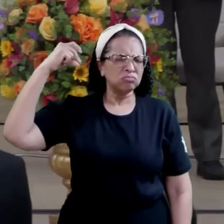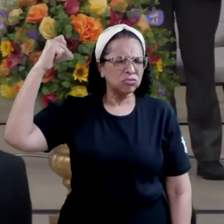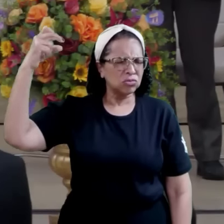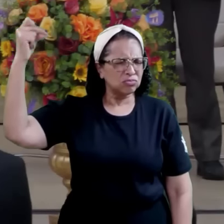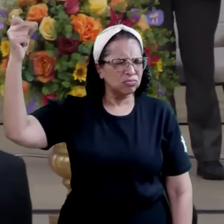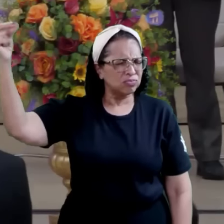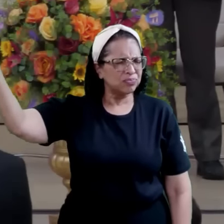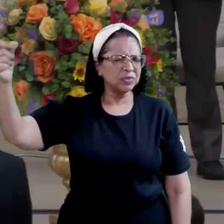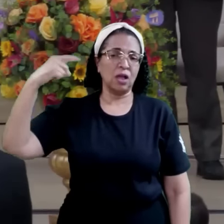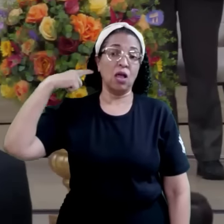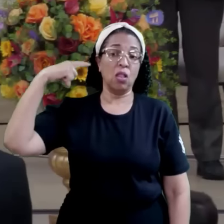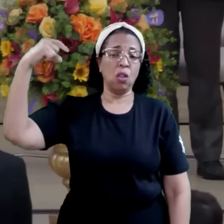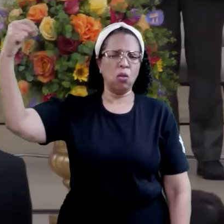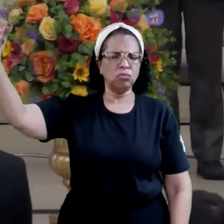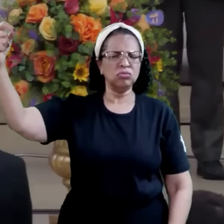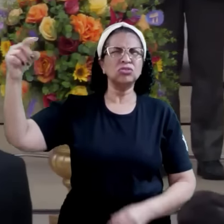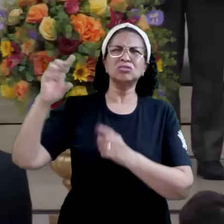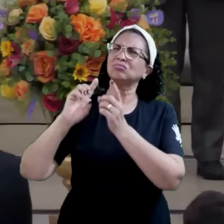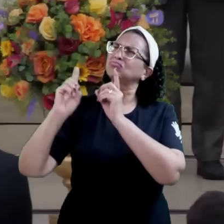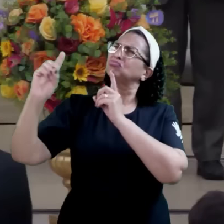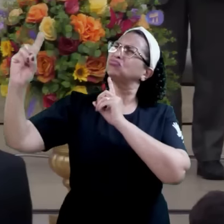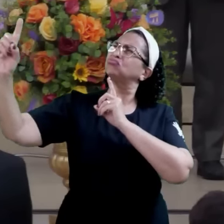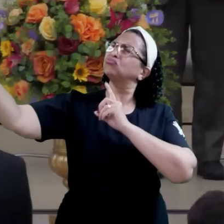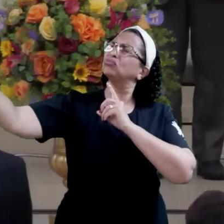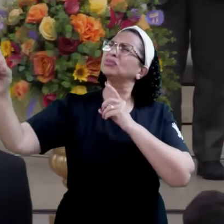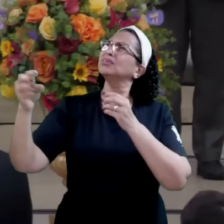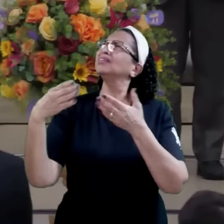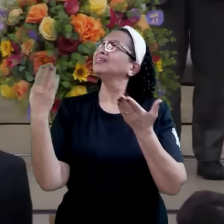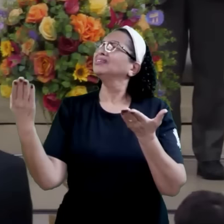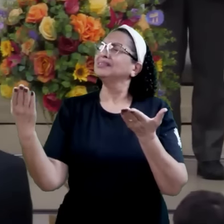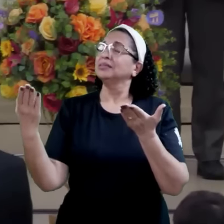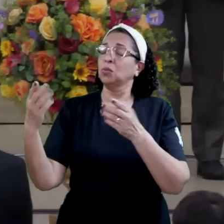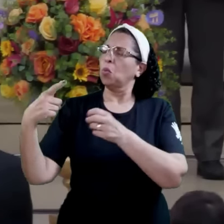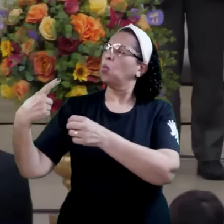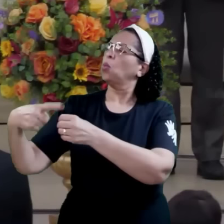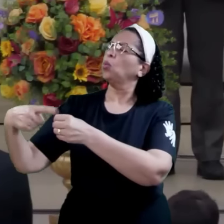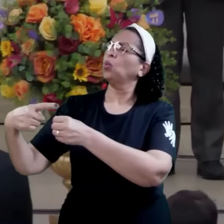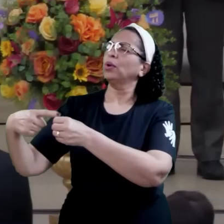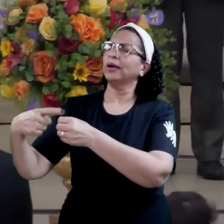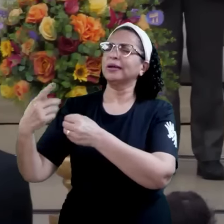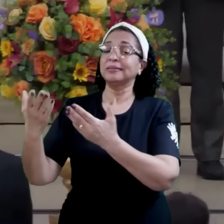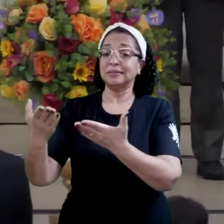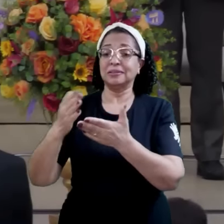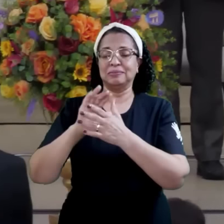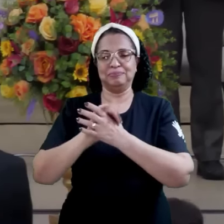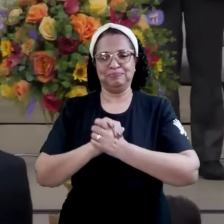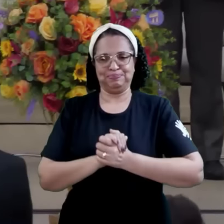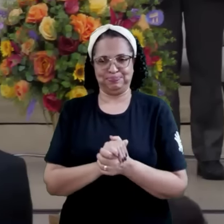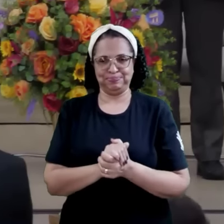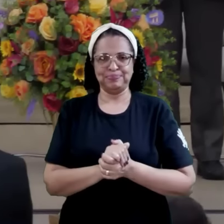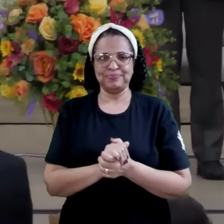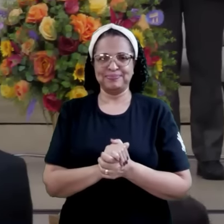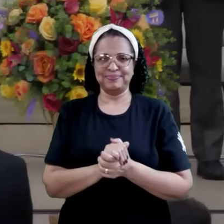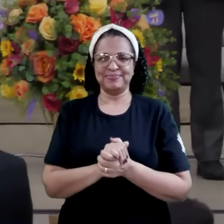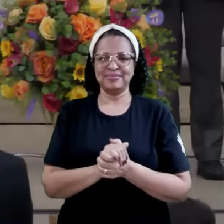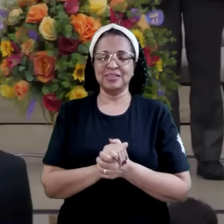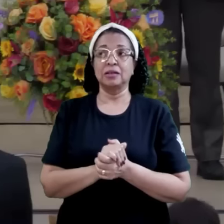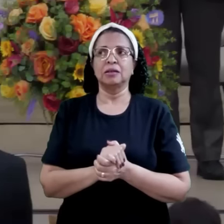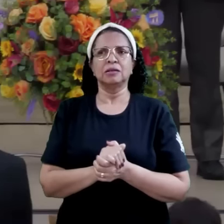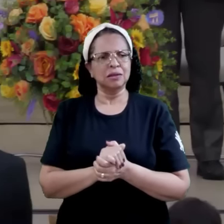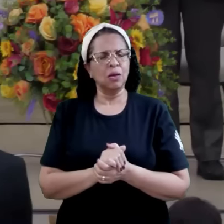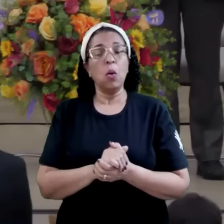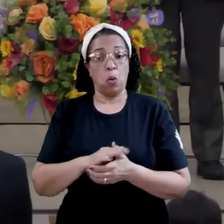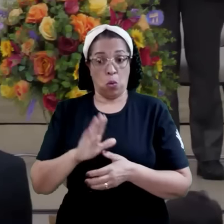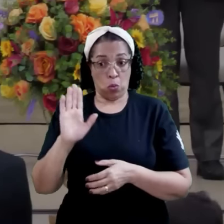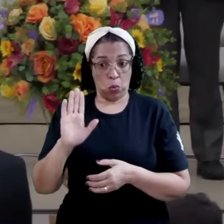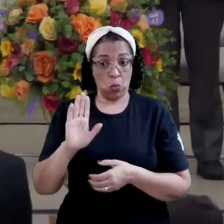lugar nós fos conversando dentro do carro e ele virou para mim e falou assim pastor o senhor precisava vir mais perto o senhor mora muito mais longe muito